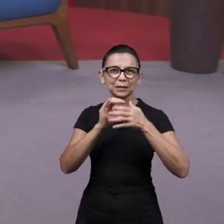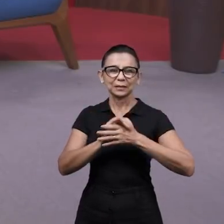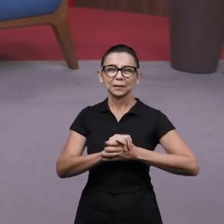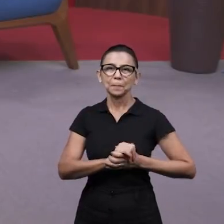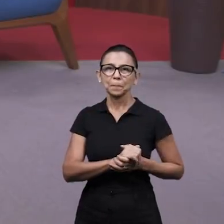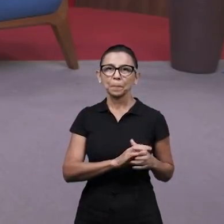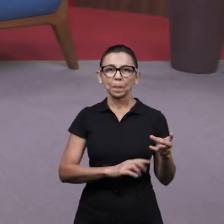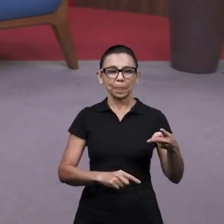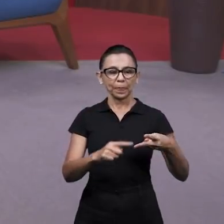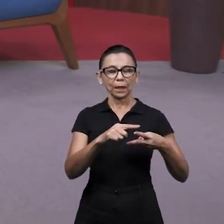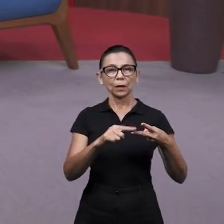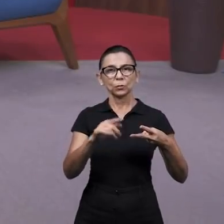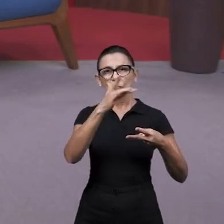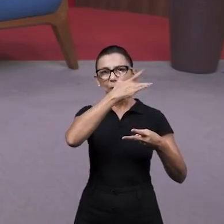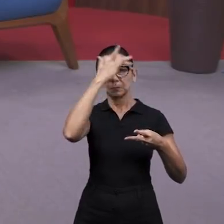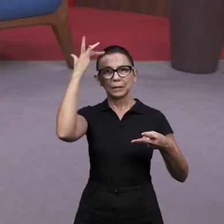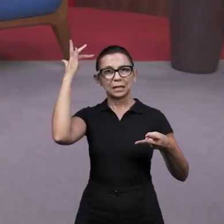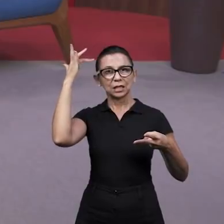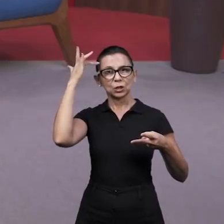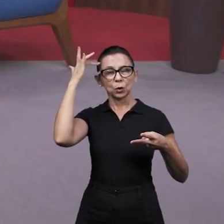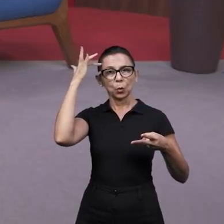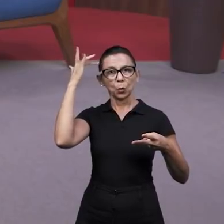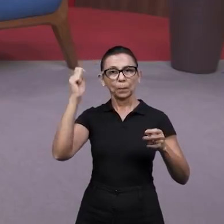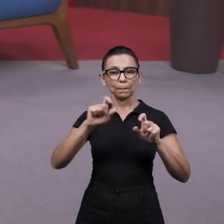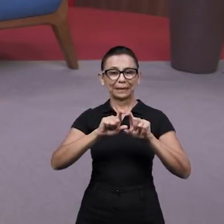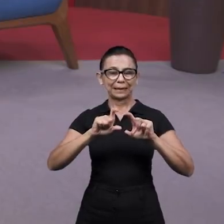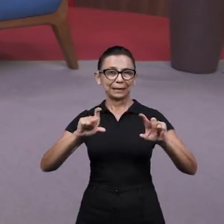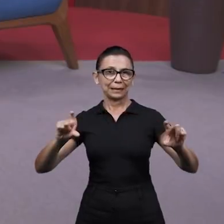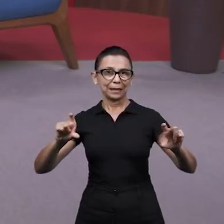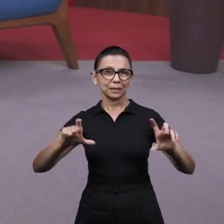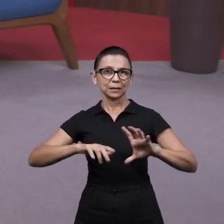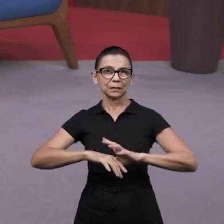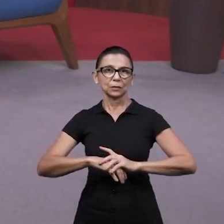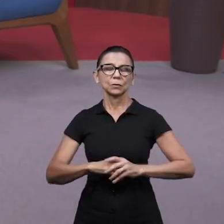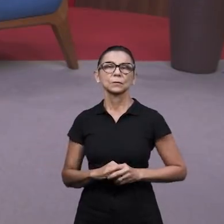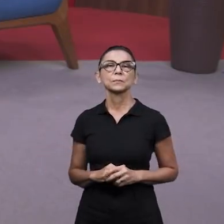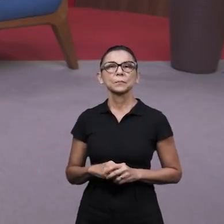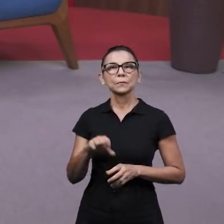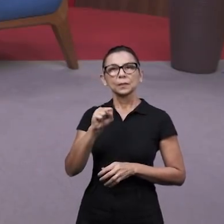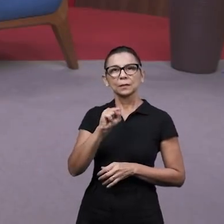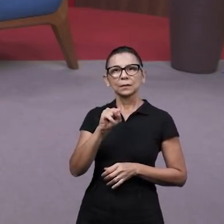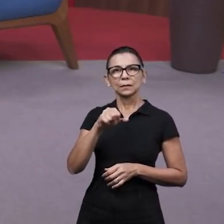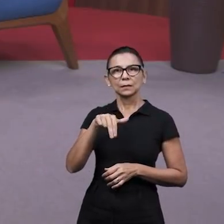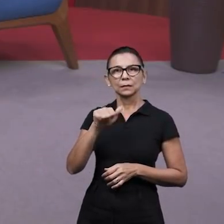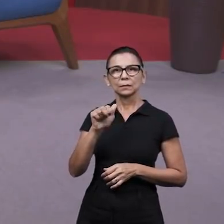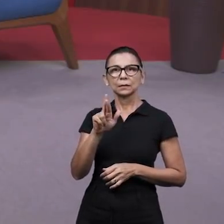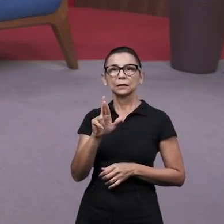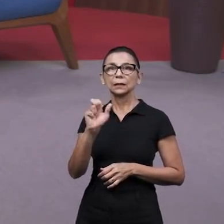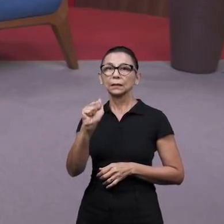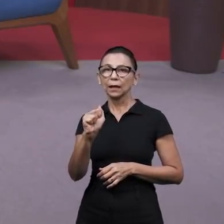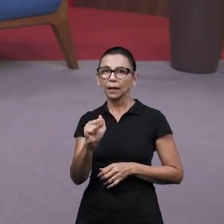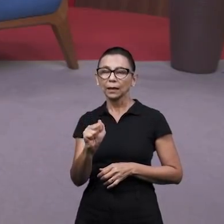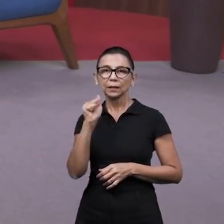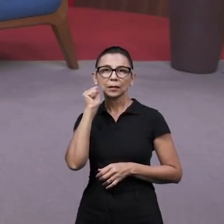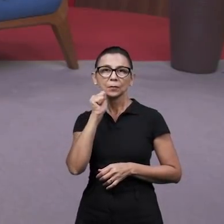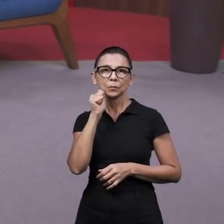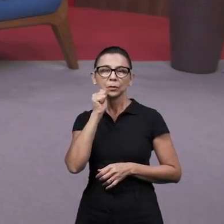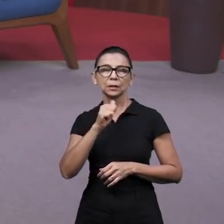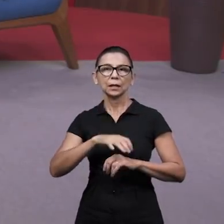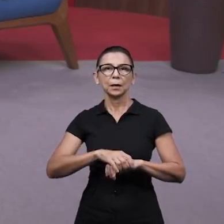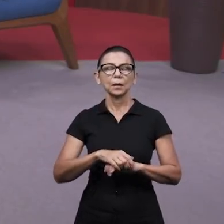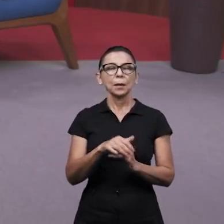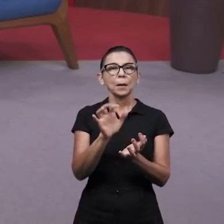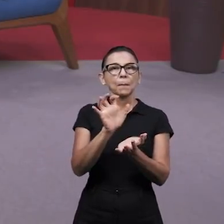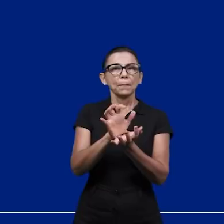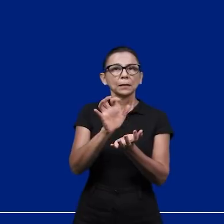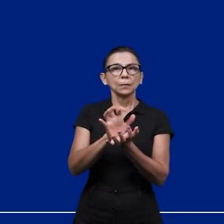ler 2 informações que foram enviadas por texto. A primeira foi de Sinara Santos. Ela é de Recife, capital do estado de